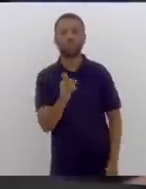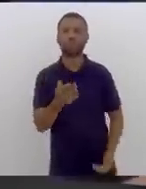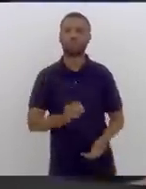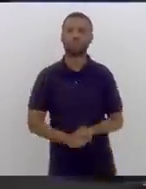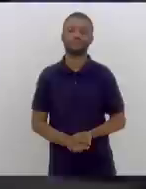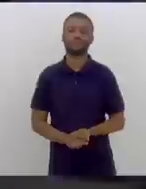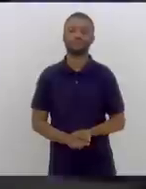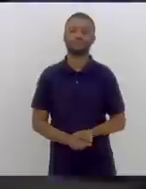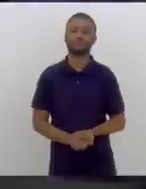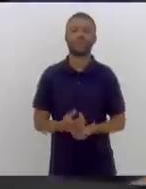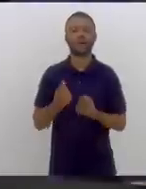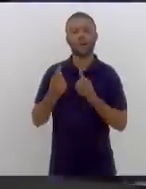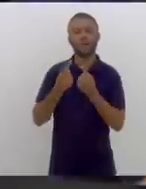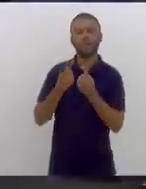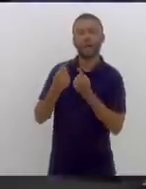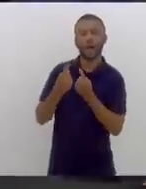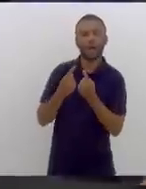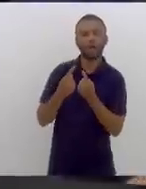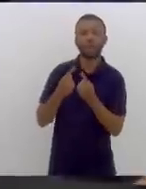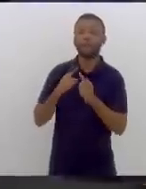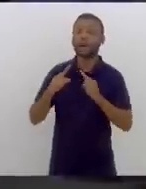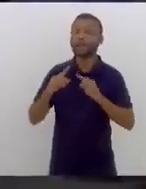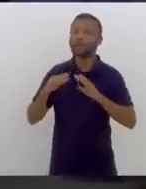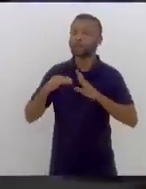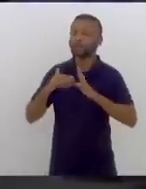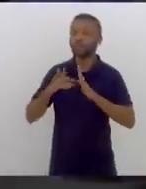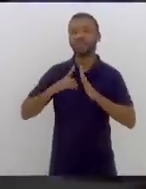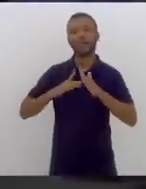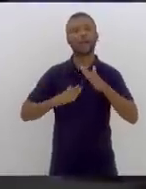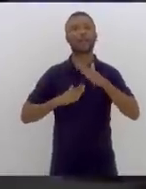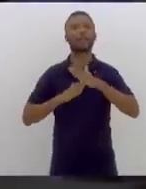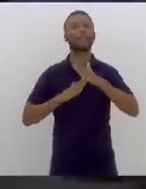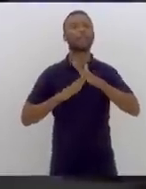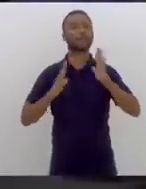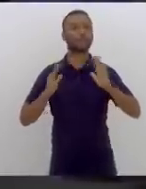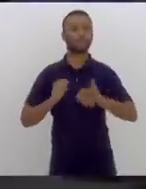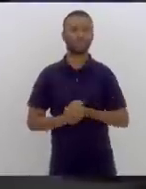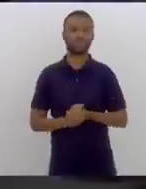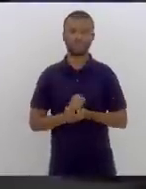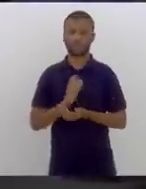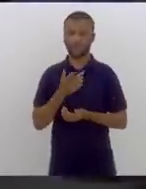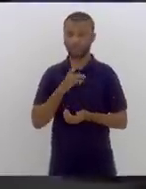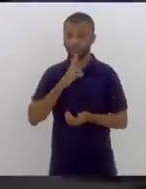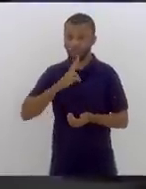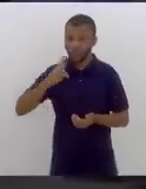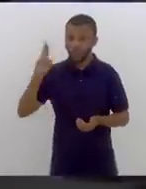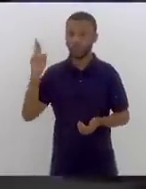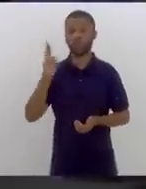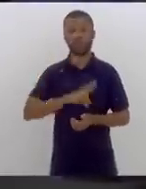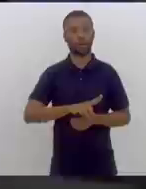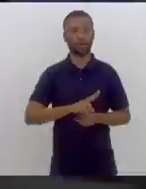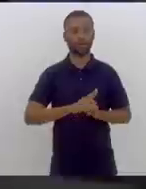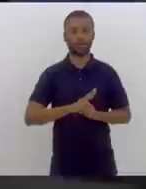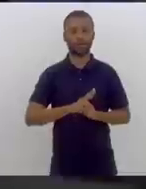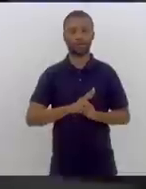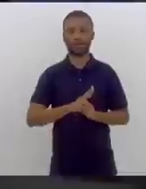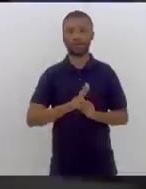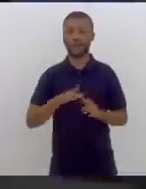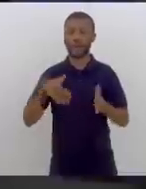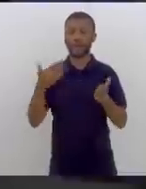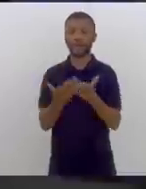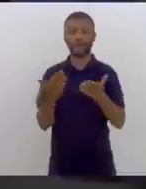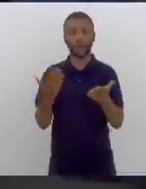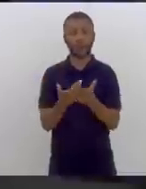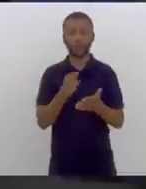buscando diálogo mas tudo tem limites nós só queremos apenas uma resposta resposta que até